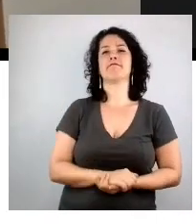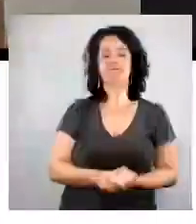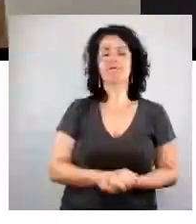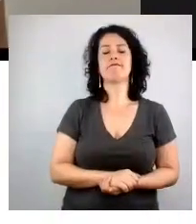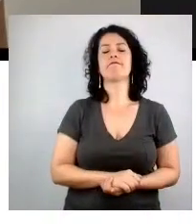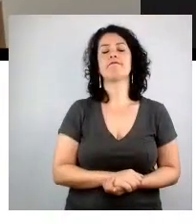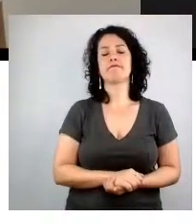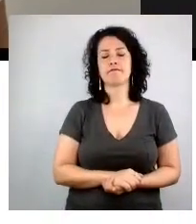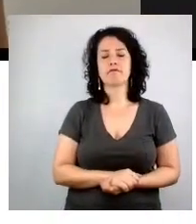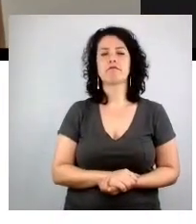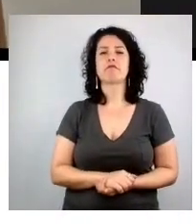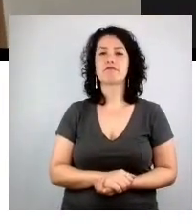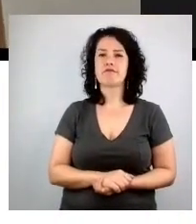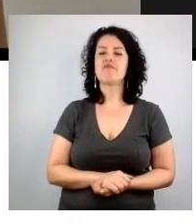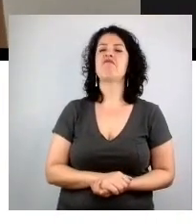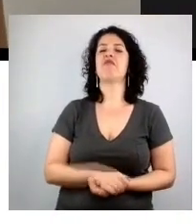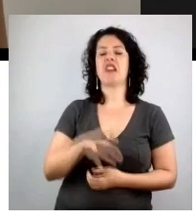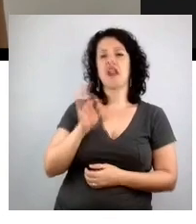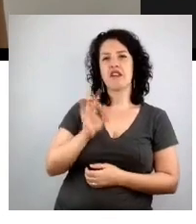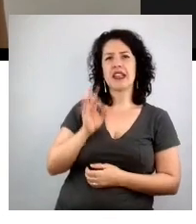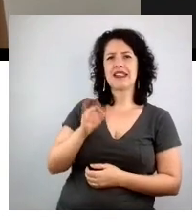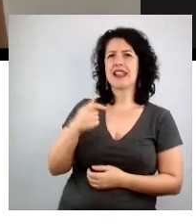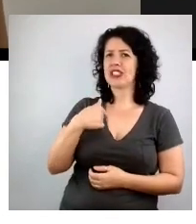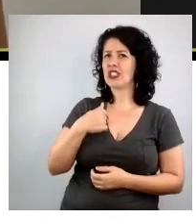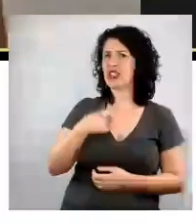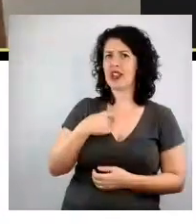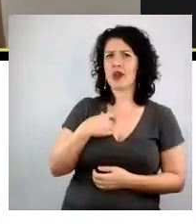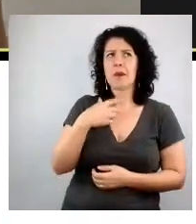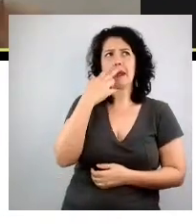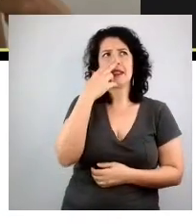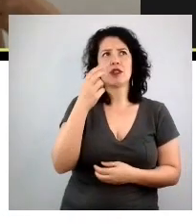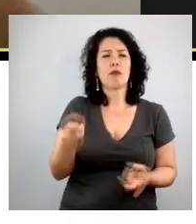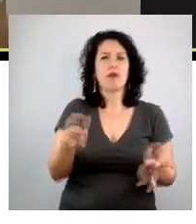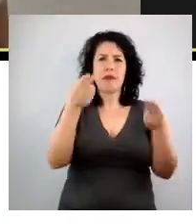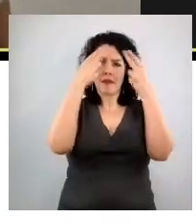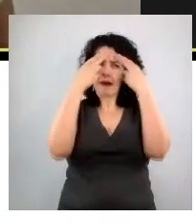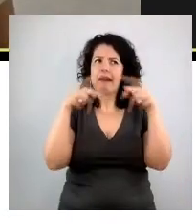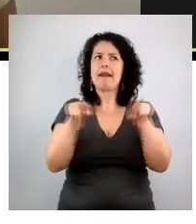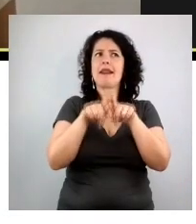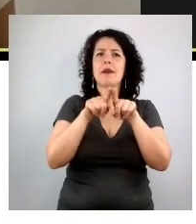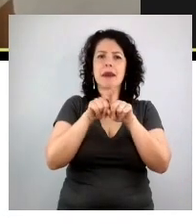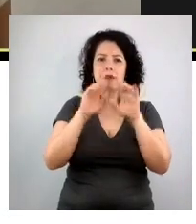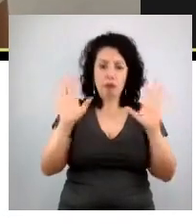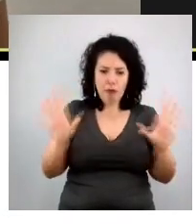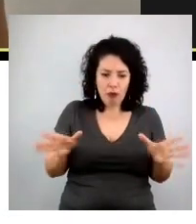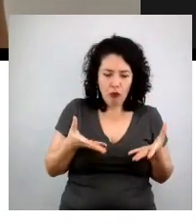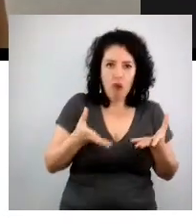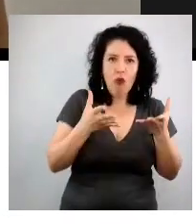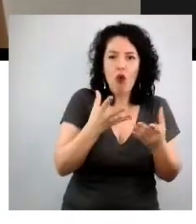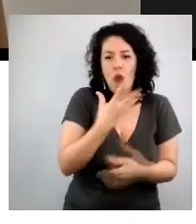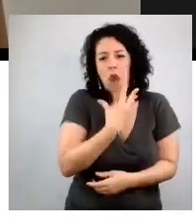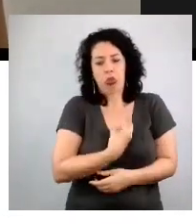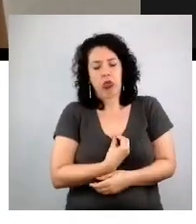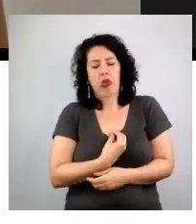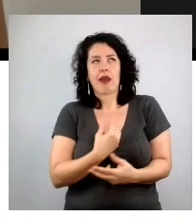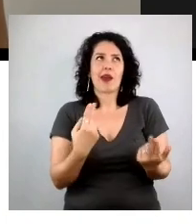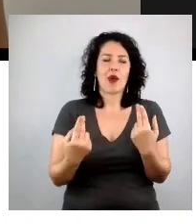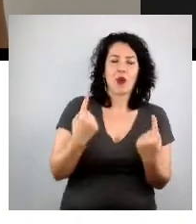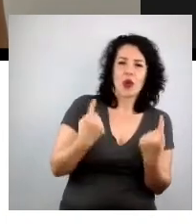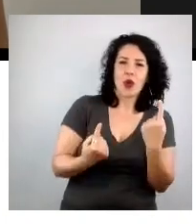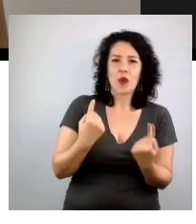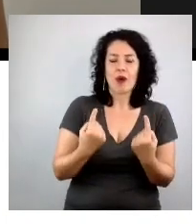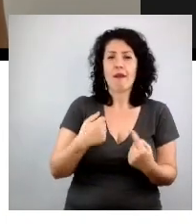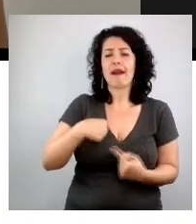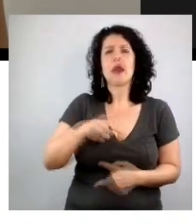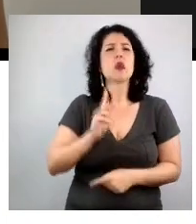pessoa mais frustrada e mais motivada que eu mesmo conheço. Eu Primeiro também. porque eu vivo frustrada, porque nunca